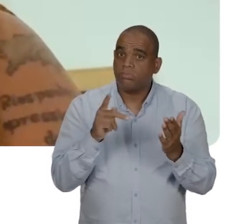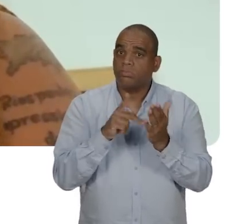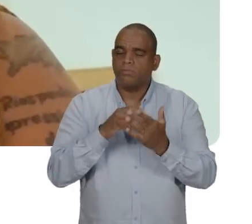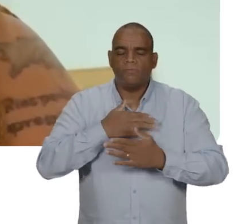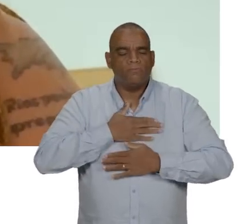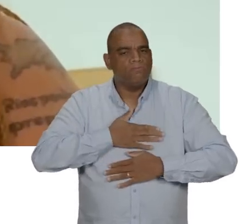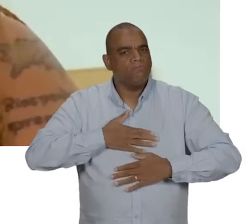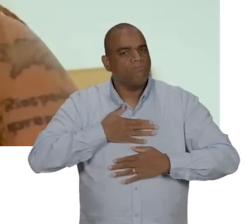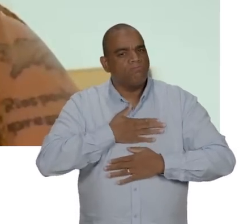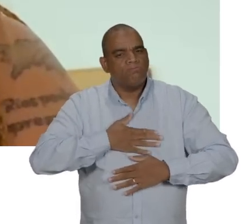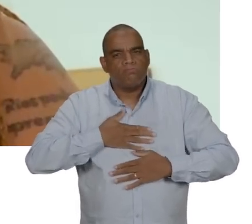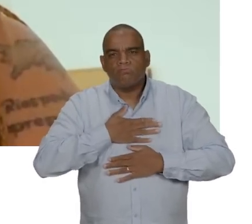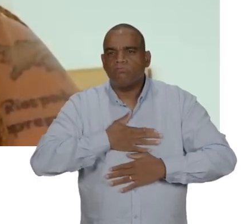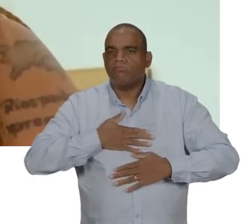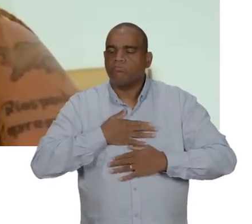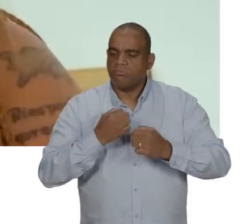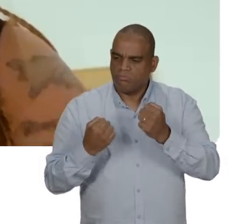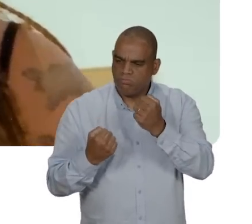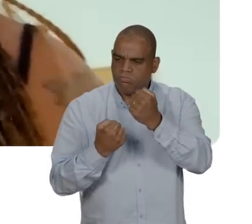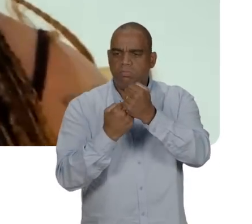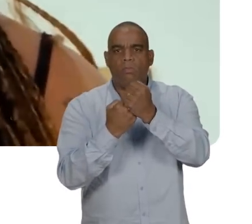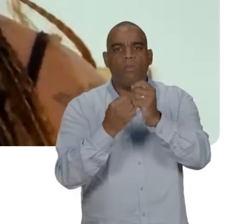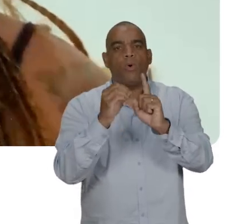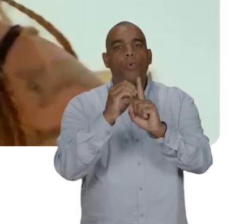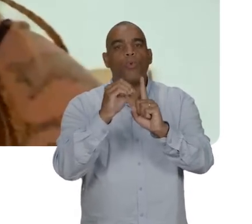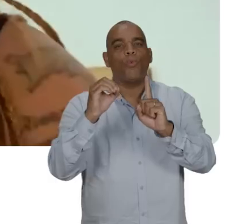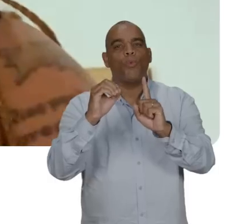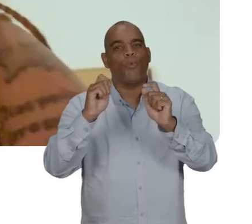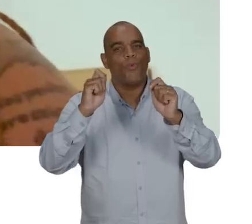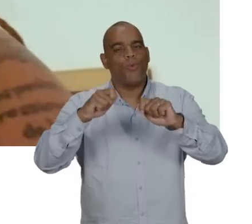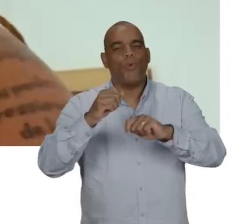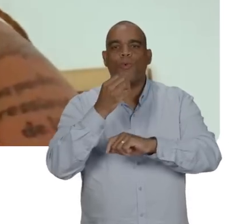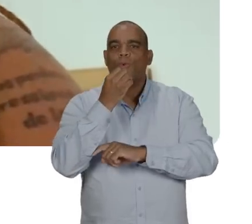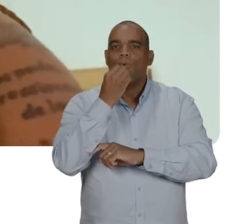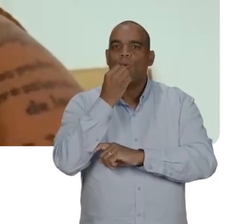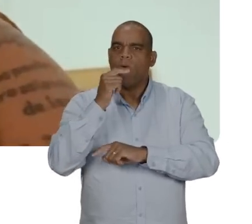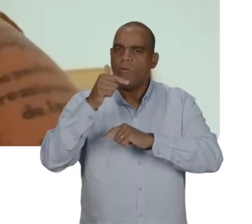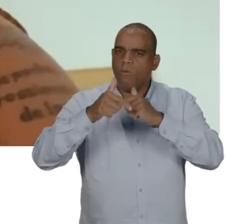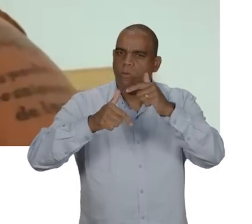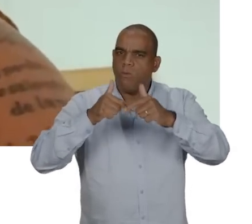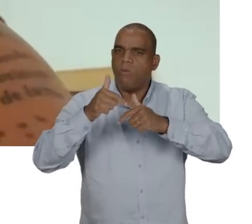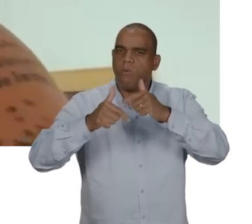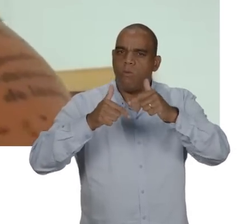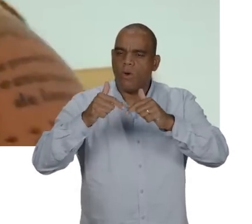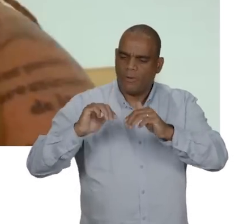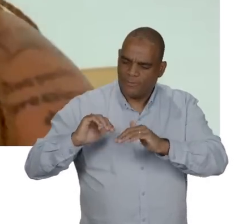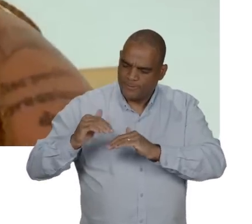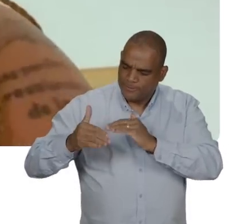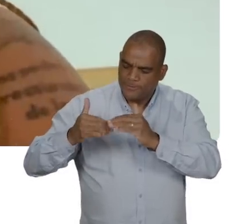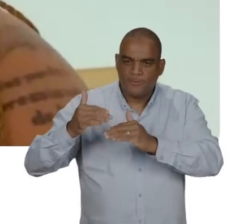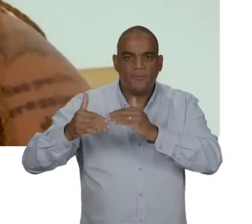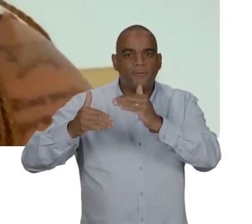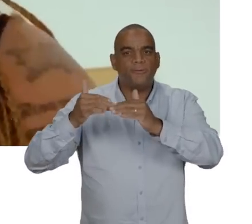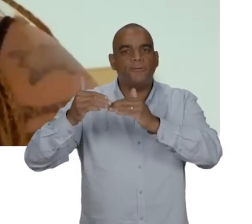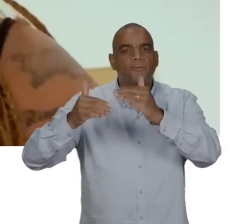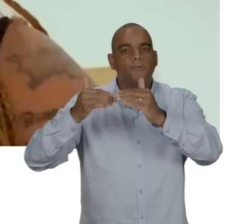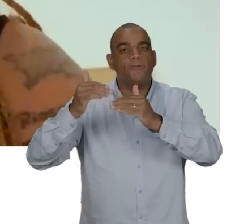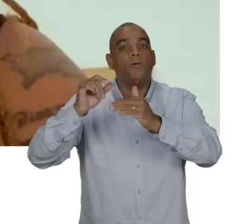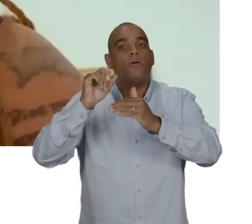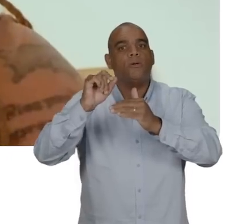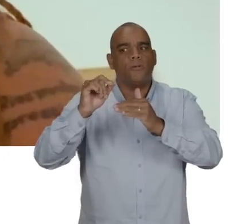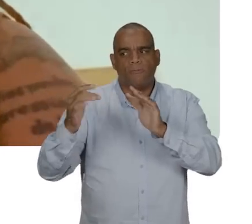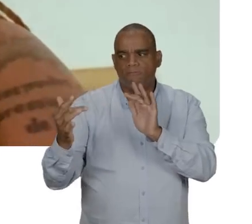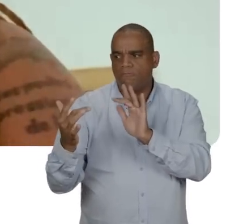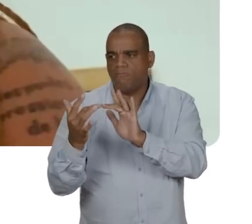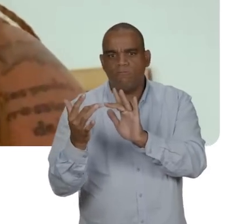Então, para nós é um grande prazer ser apoiada pela Google e poder estar fazendo, desenvolvendo esse trabalho, né, que é um trabalho para